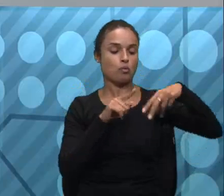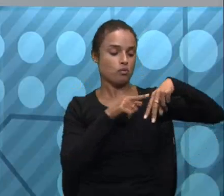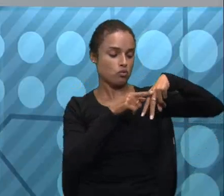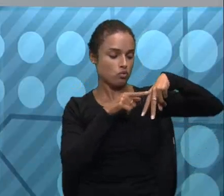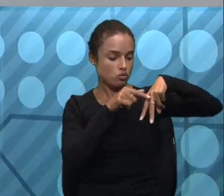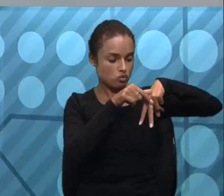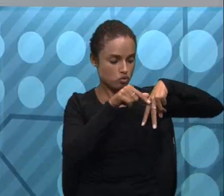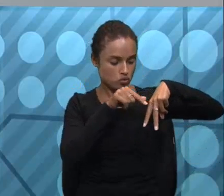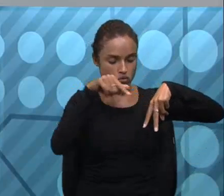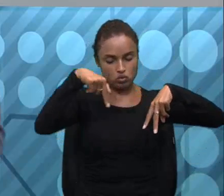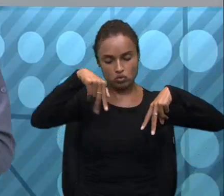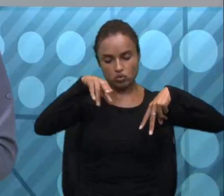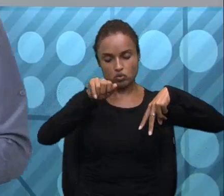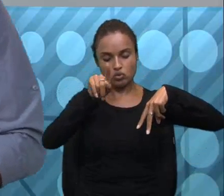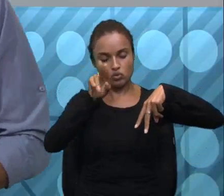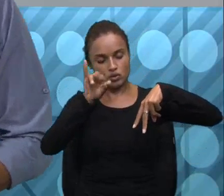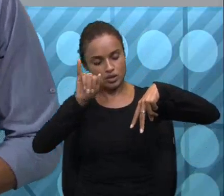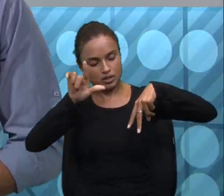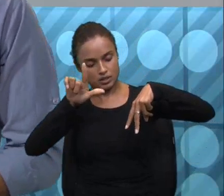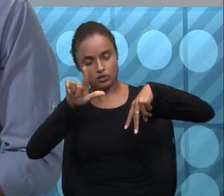vocês também.